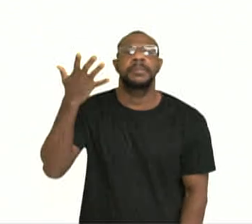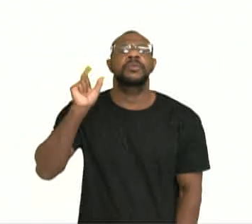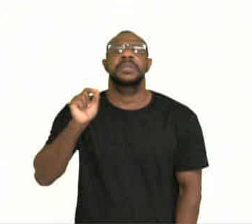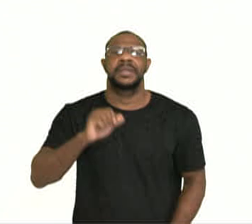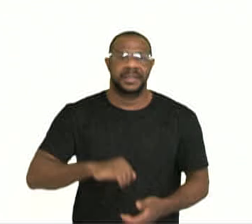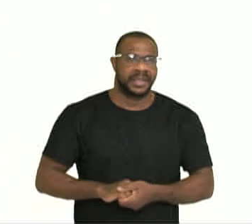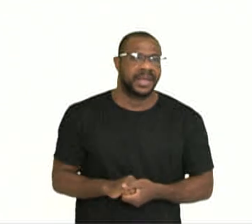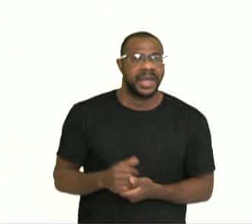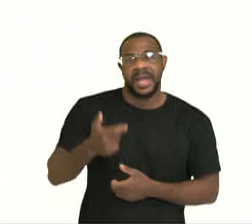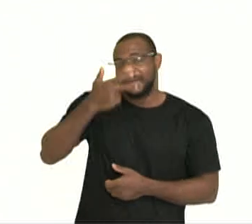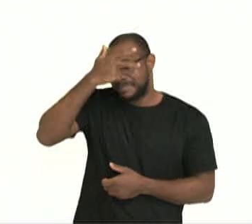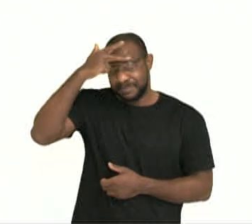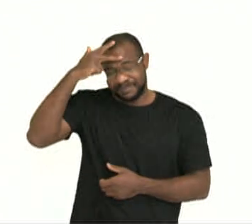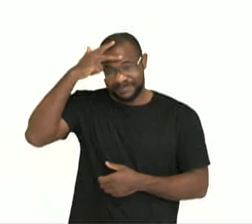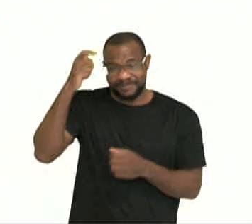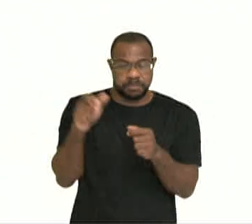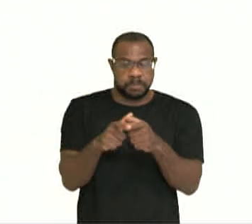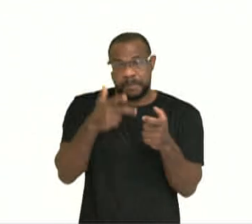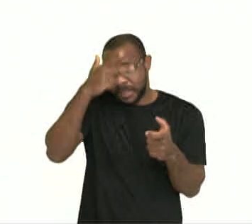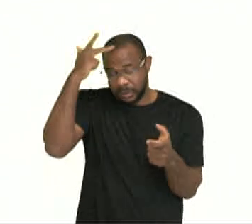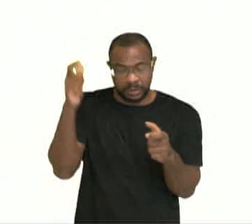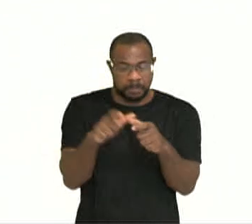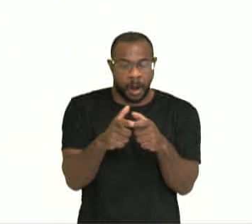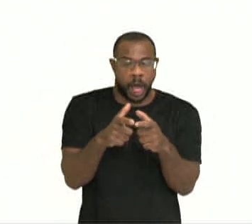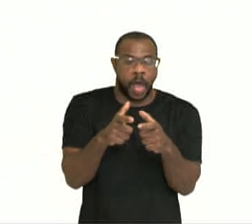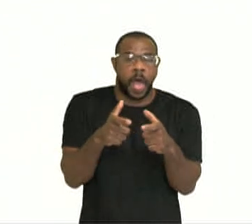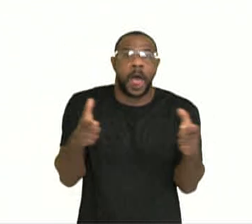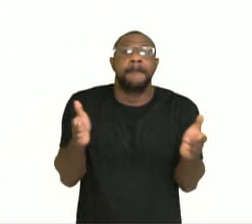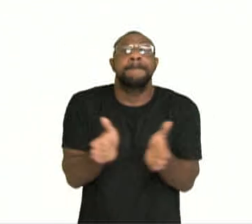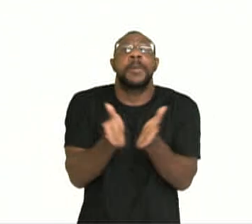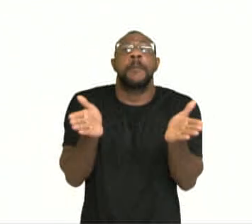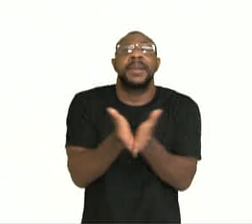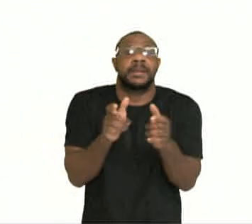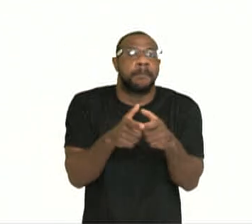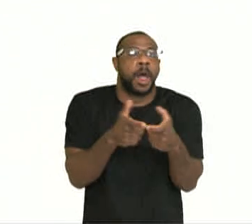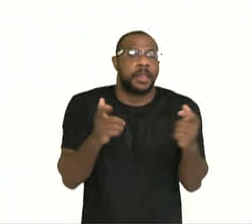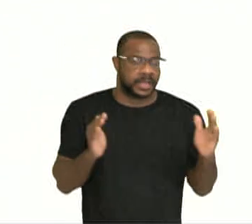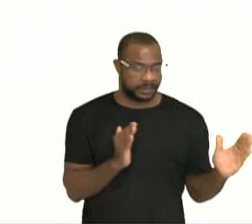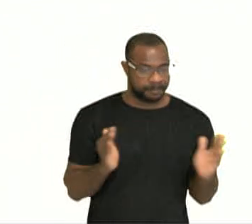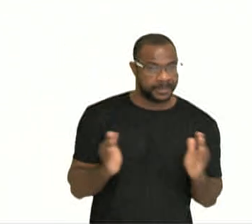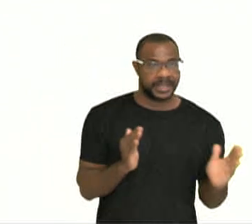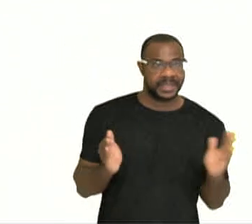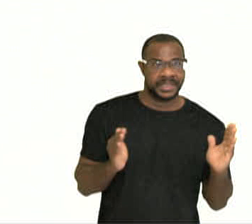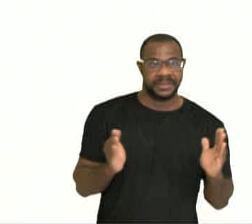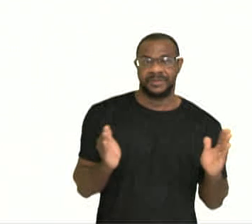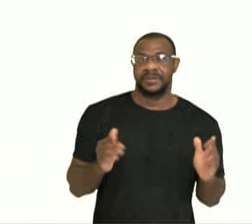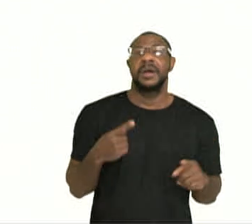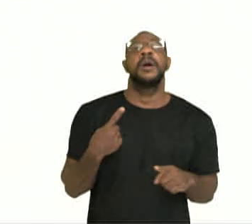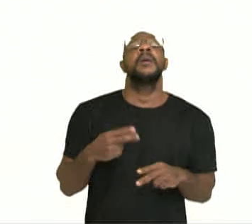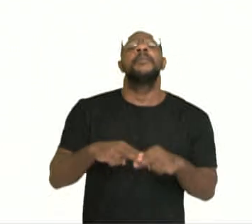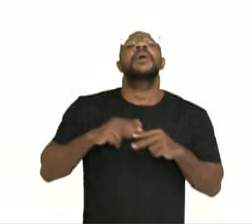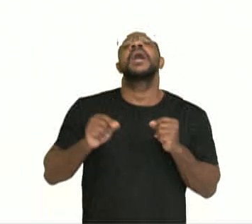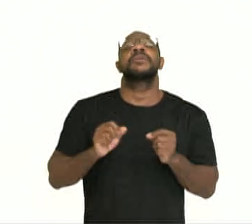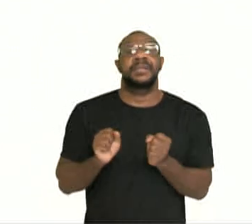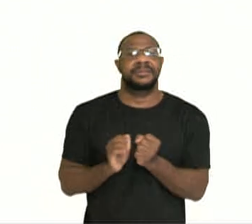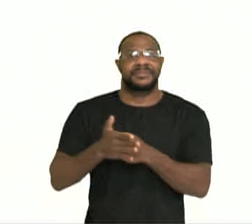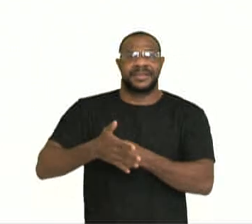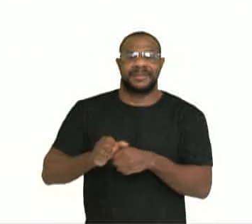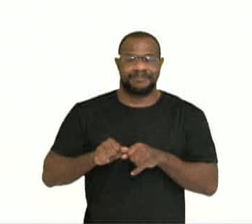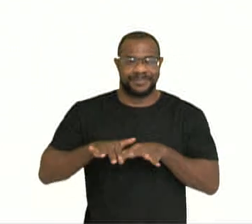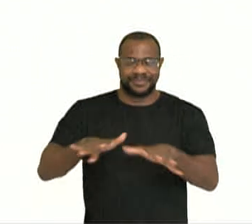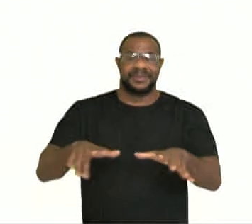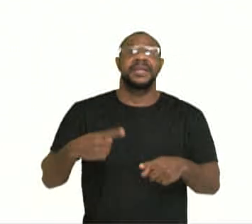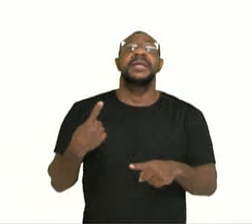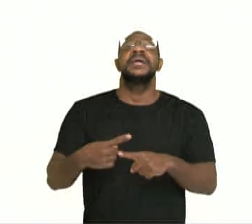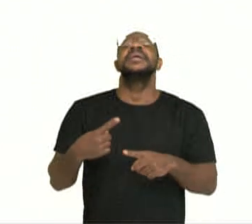em extrema pobreza no Brasil e no mundo aumentou nesse período em função da influência da pandemia e da não geração